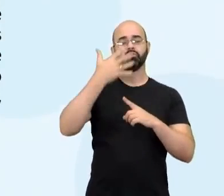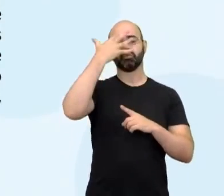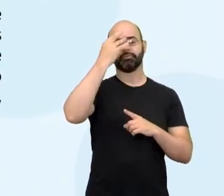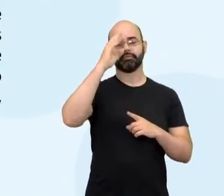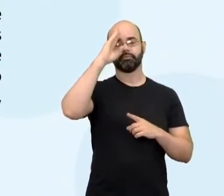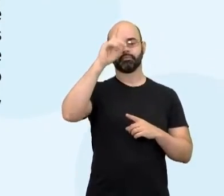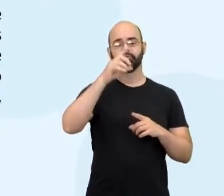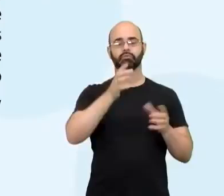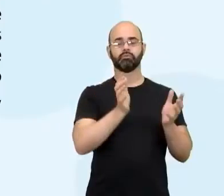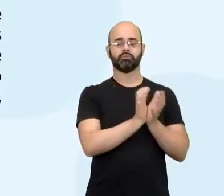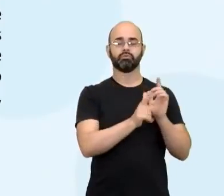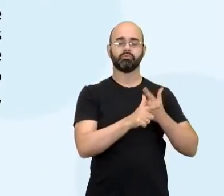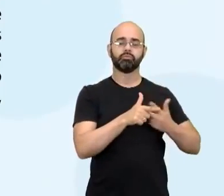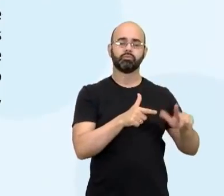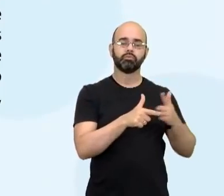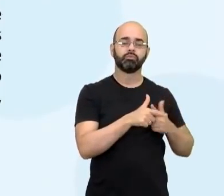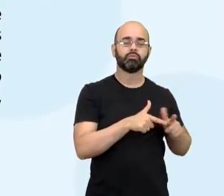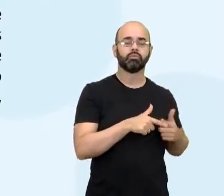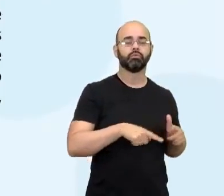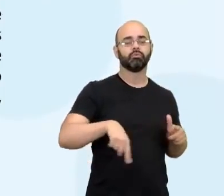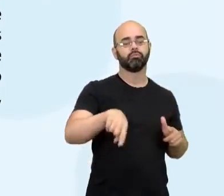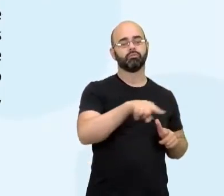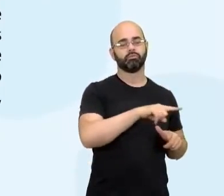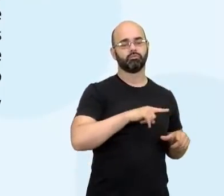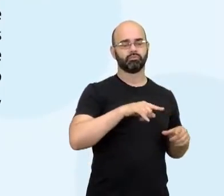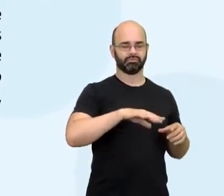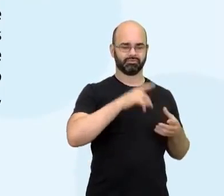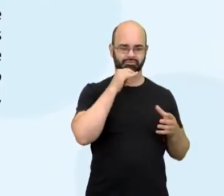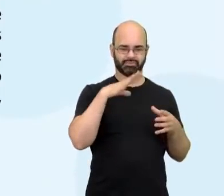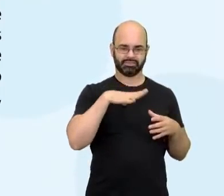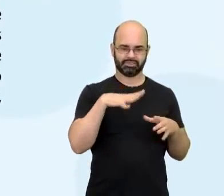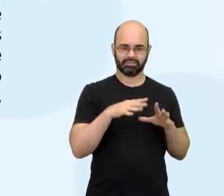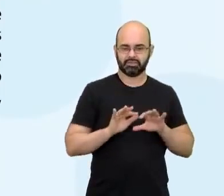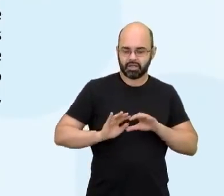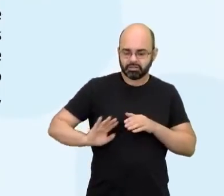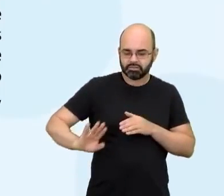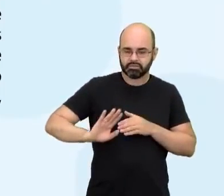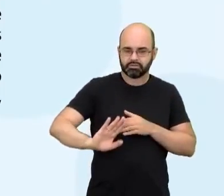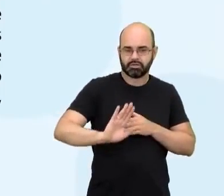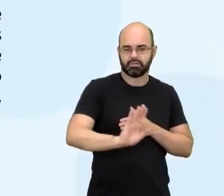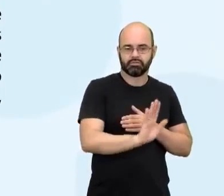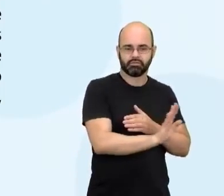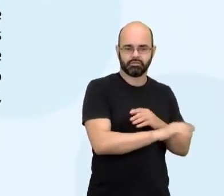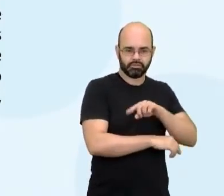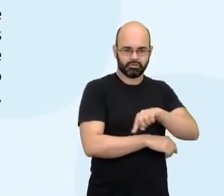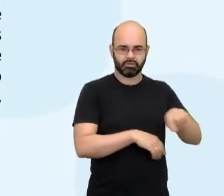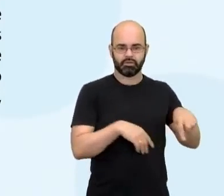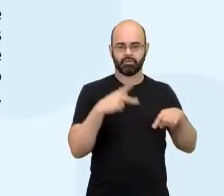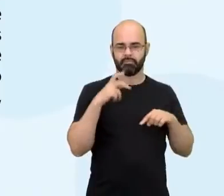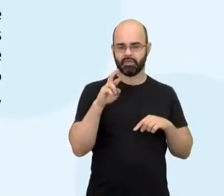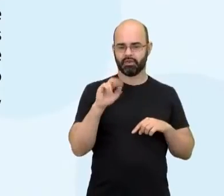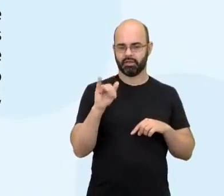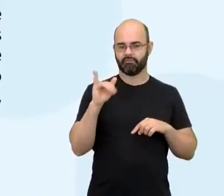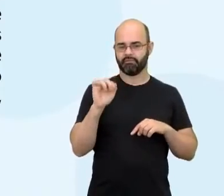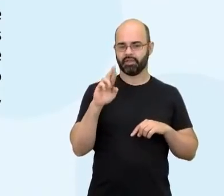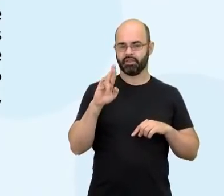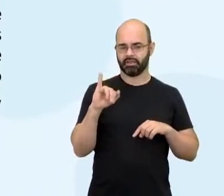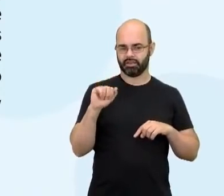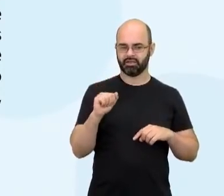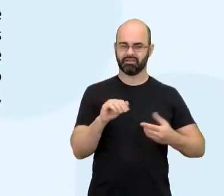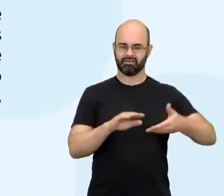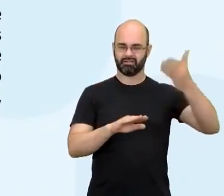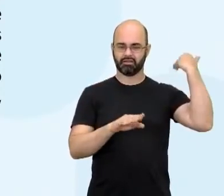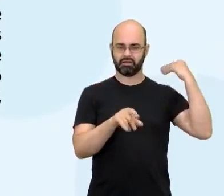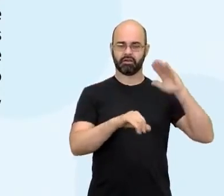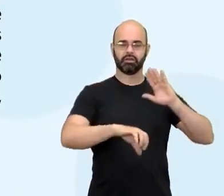conscientização em relação aos problemas ocorridos nas periferias dos grandes centros urbanos. Antigamente considerado